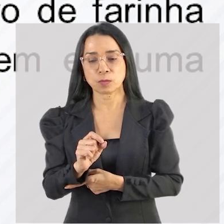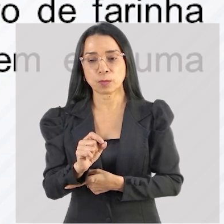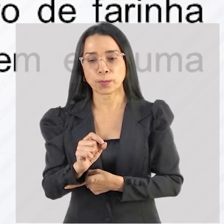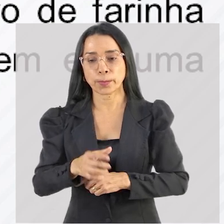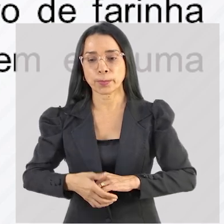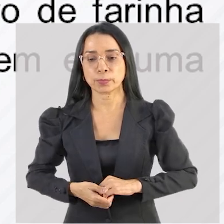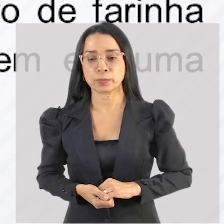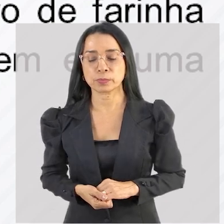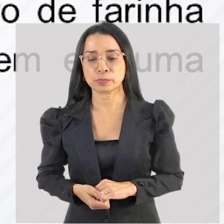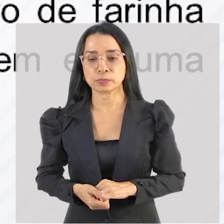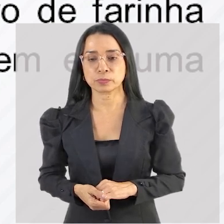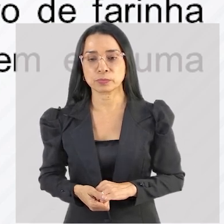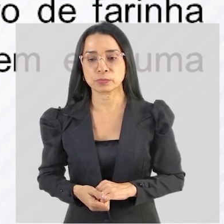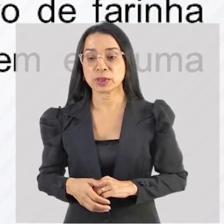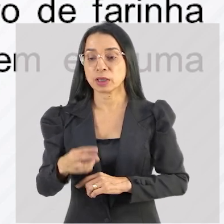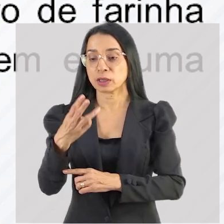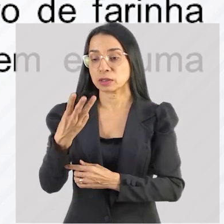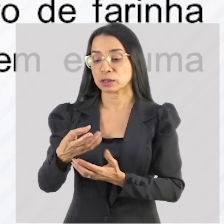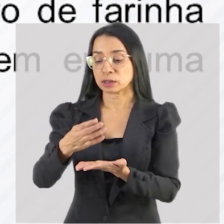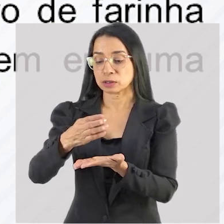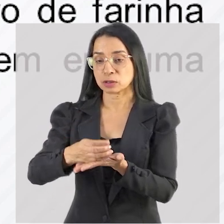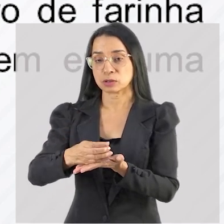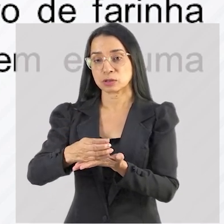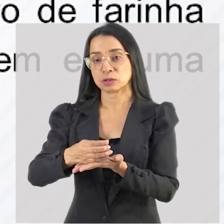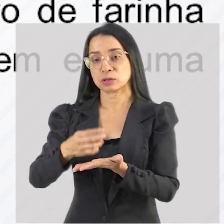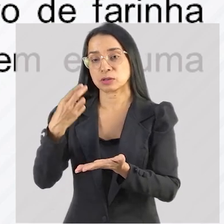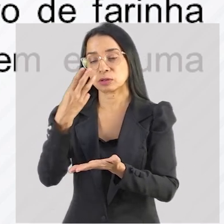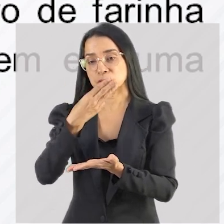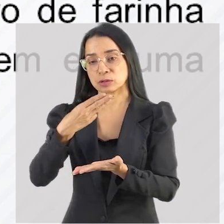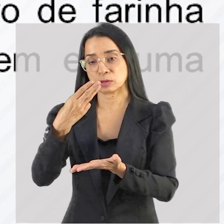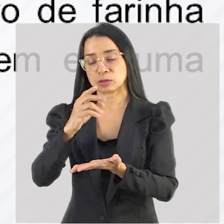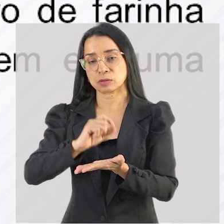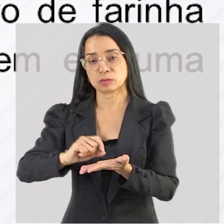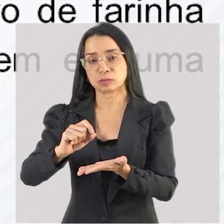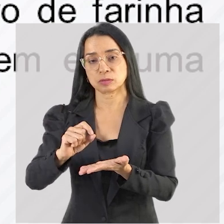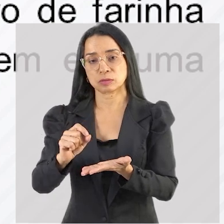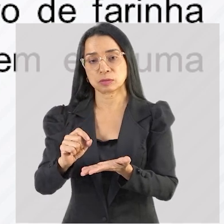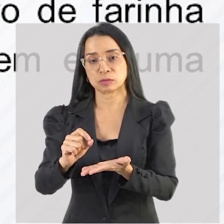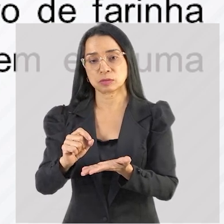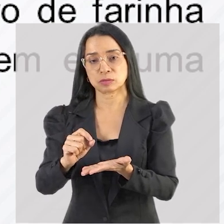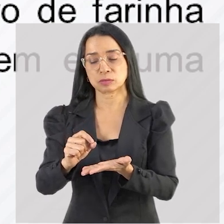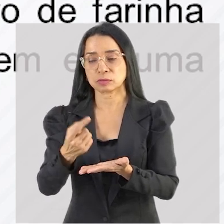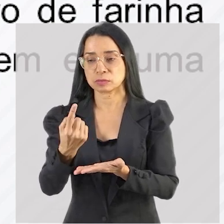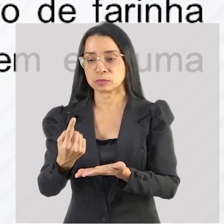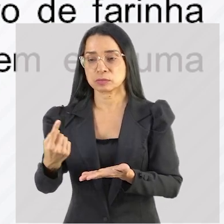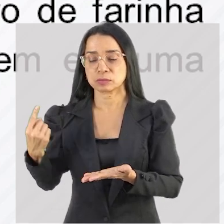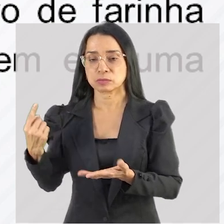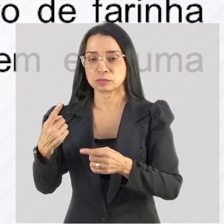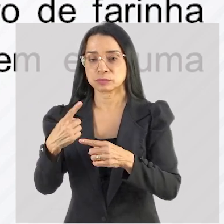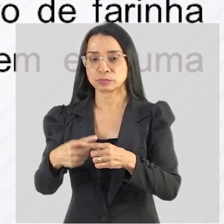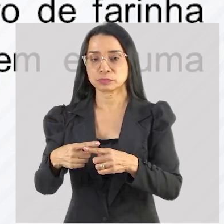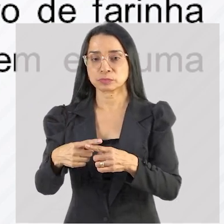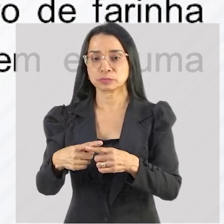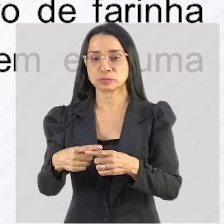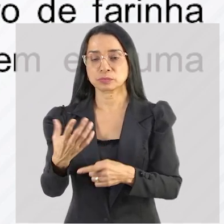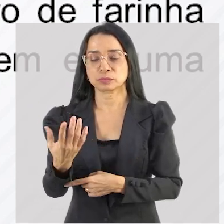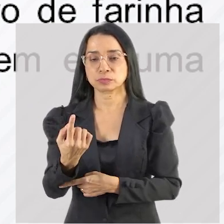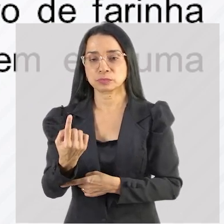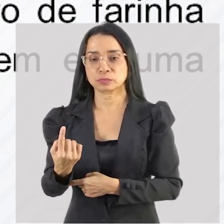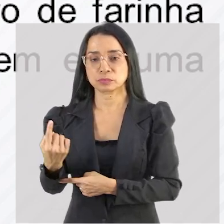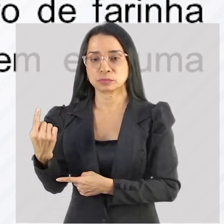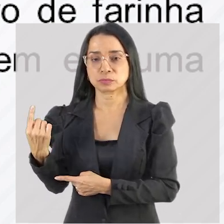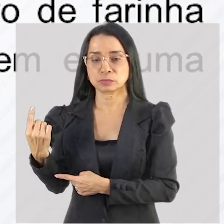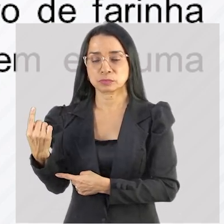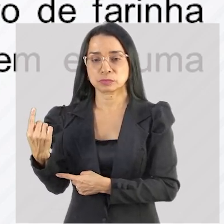texto, ele falou que 3 dessas xícaras de açúcar, certo? Então, 3 vezes as xícaras